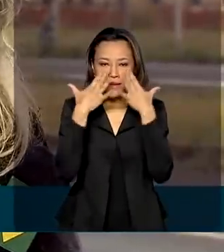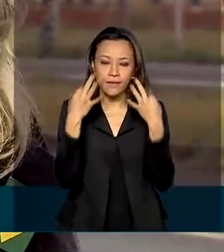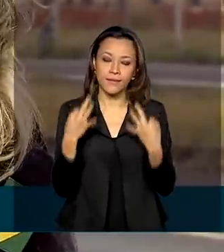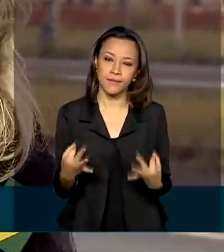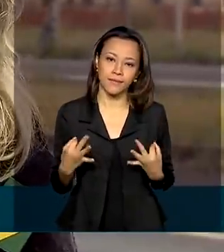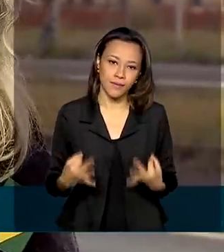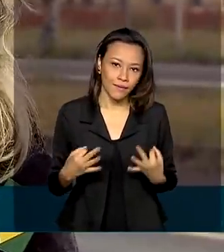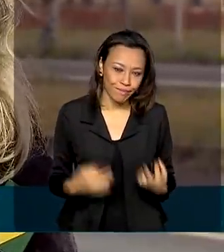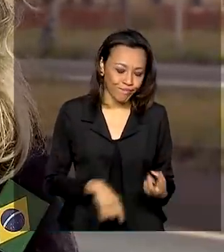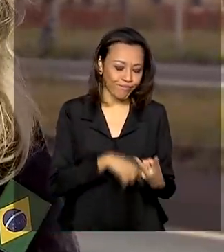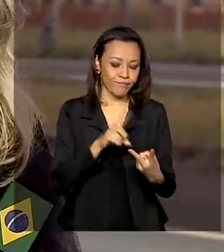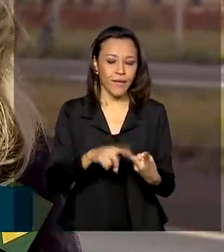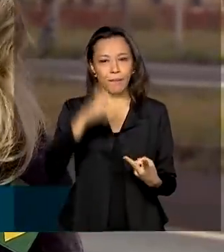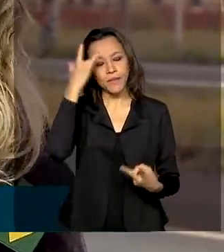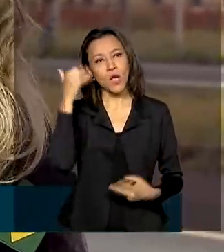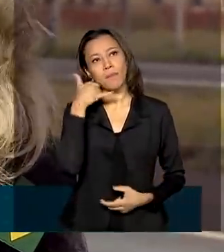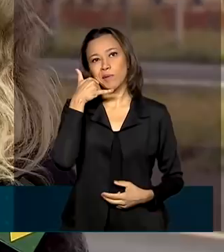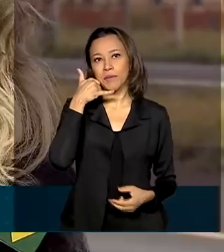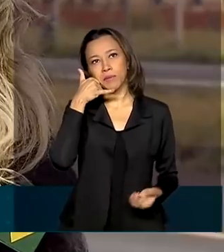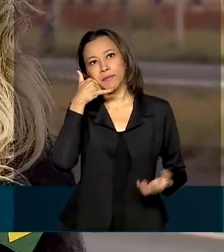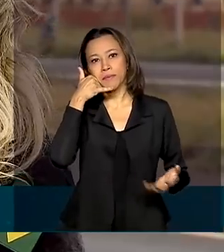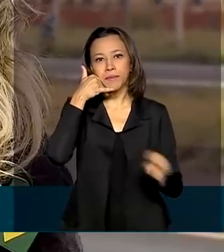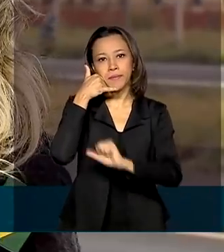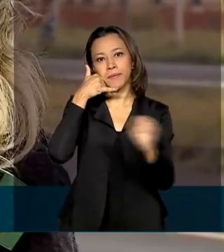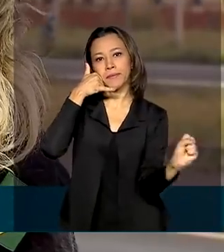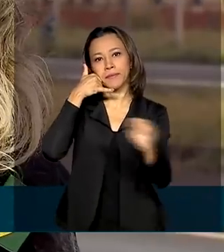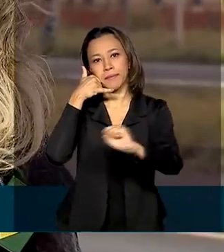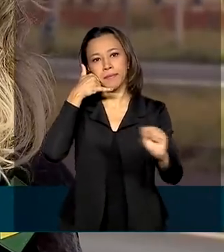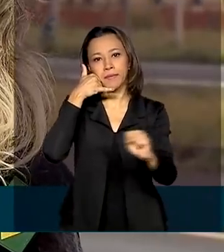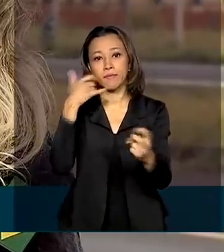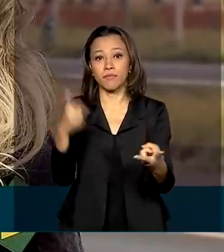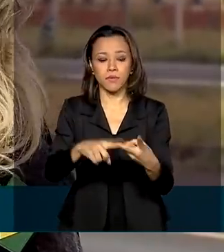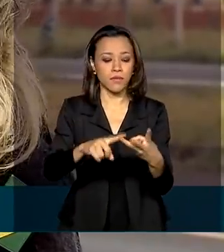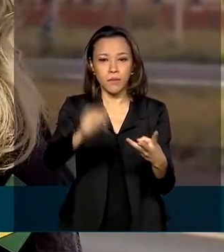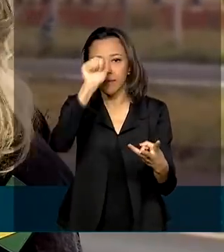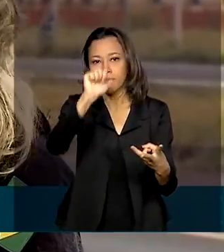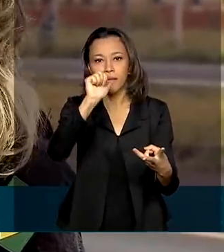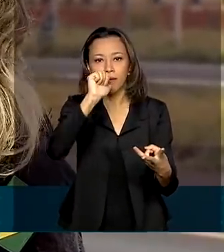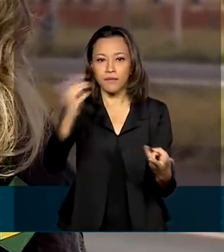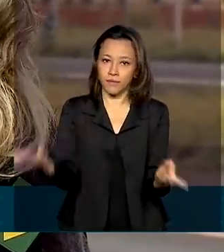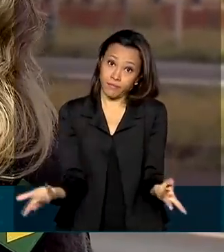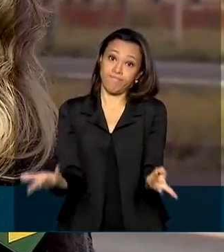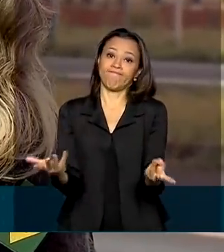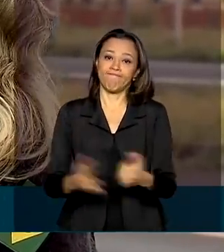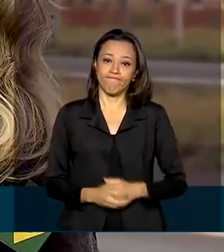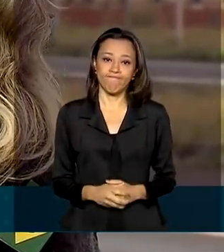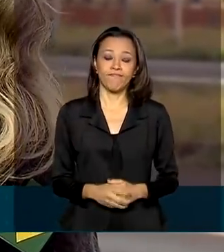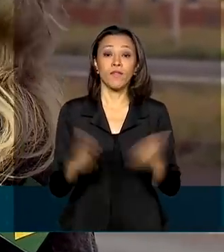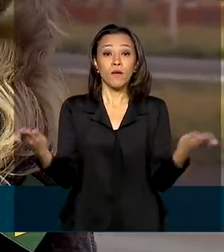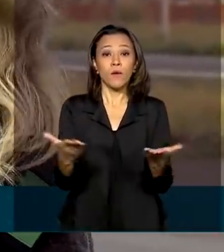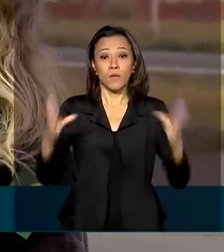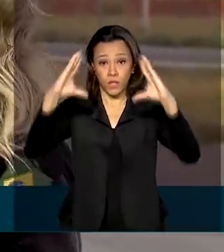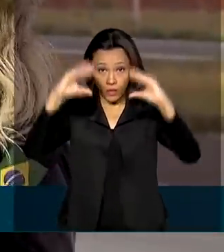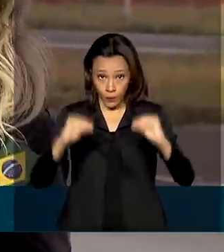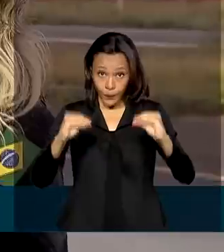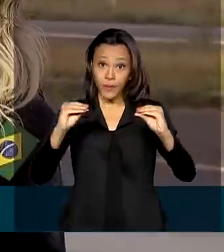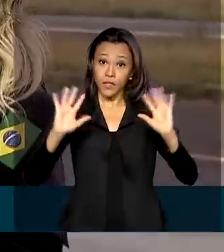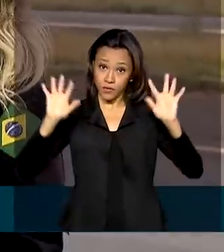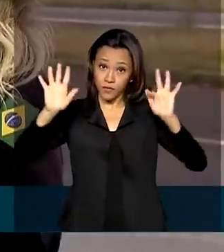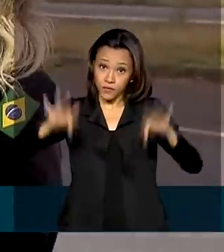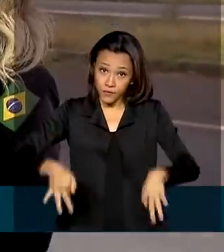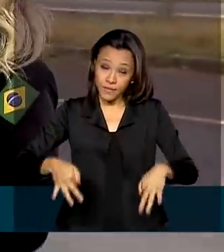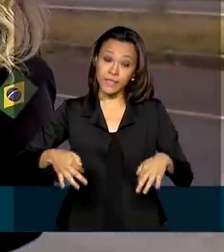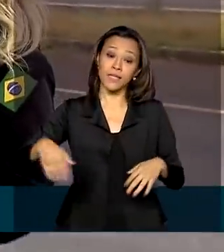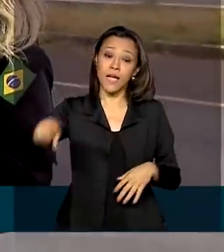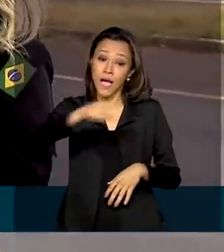pessoas dirigindo, utilizando o celular e também muitas ocorrências de embriaguez ao volante. Bom, a operação termina hoje à noite, então muita gente